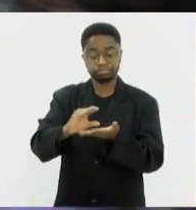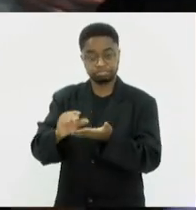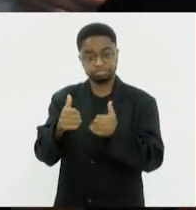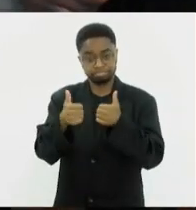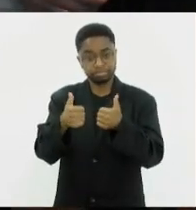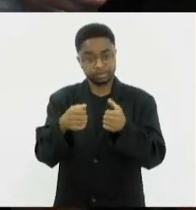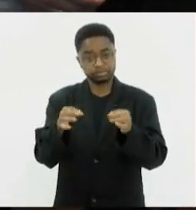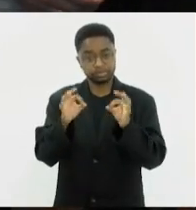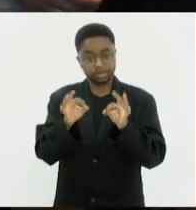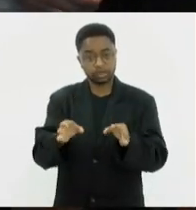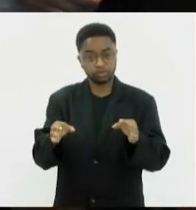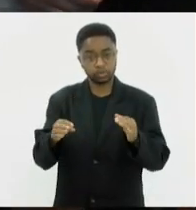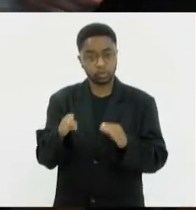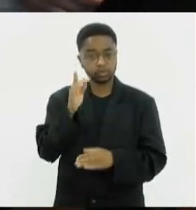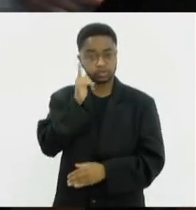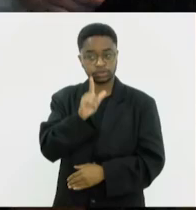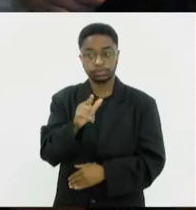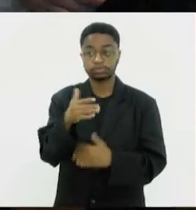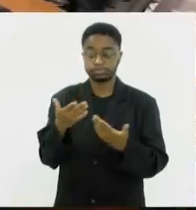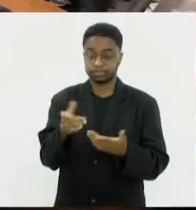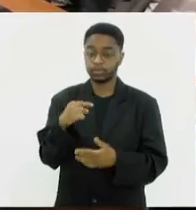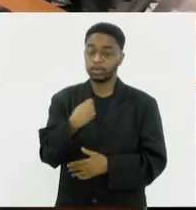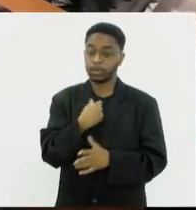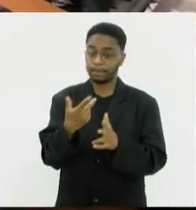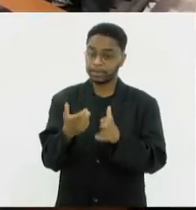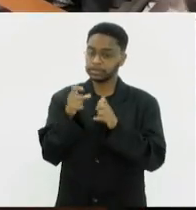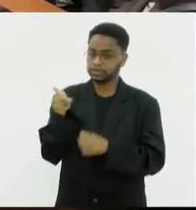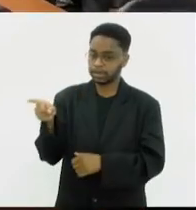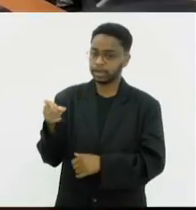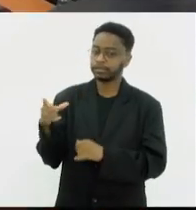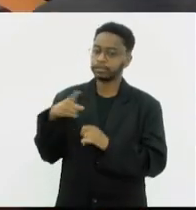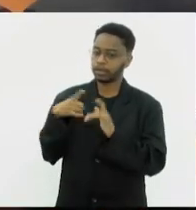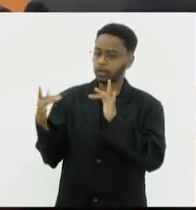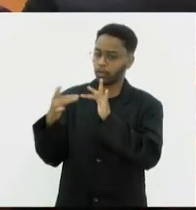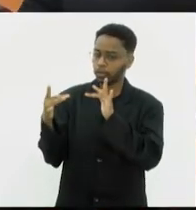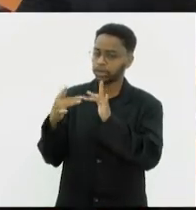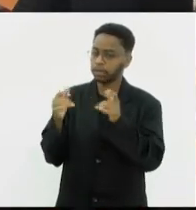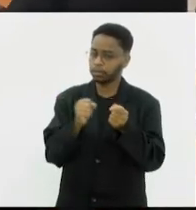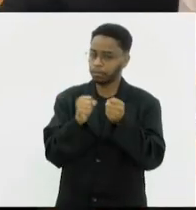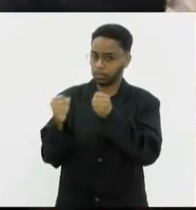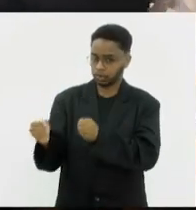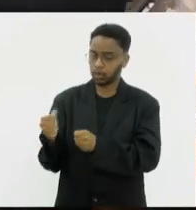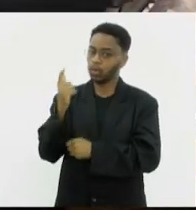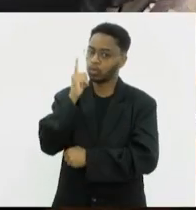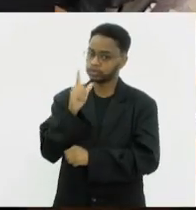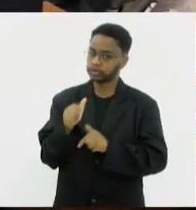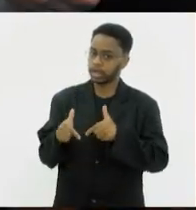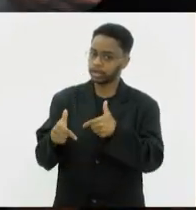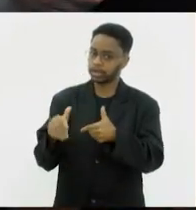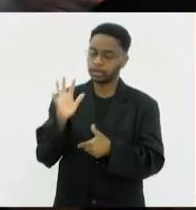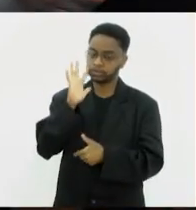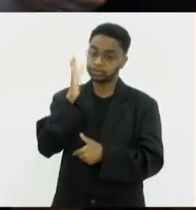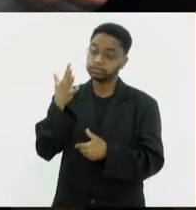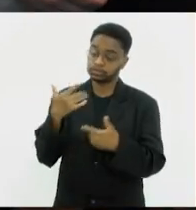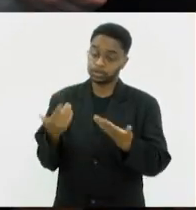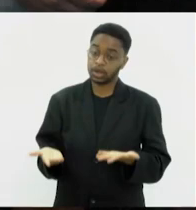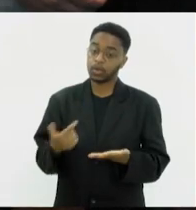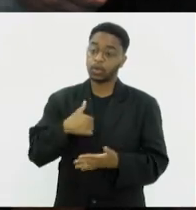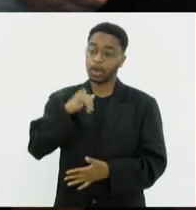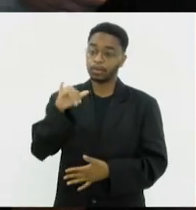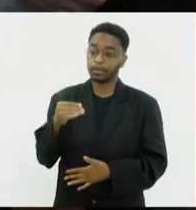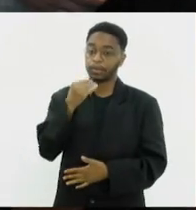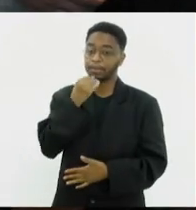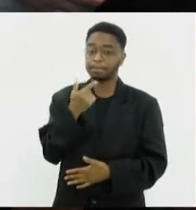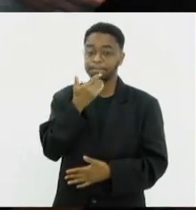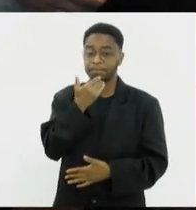chegou. Então, a gente já viu que esse daqui é um canal poderoso para isso. Então, vou aproveitar para fazer um outro pedido para ver